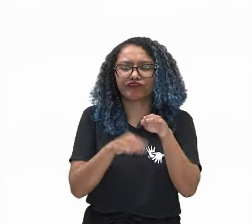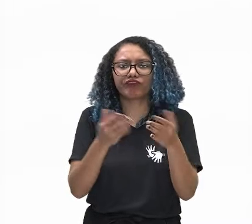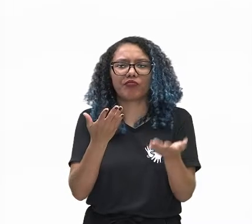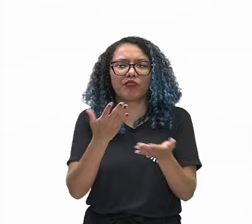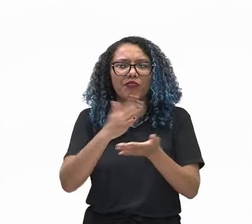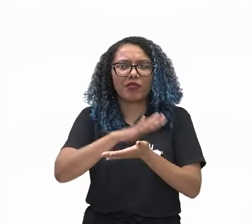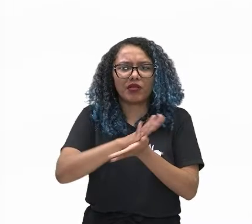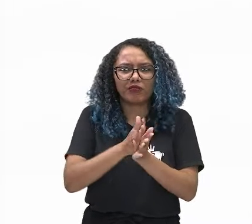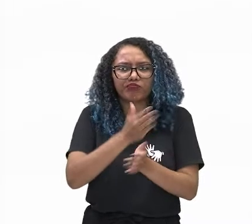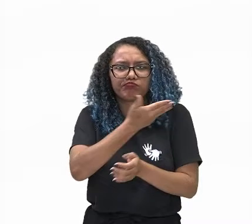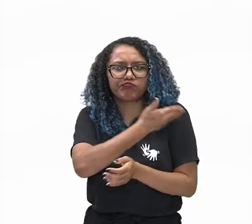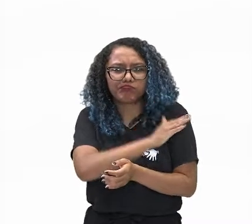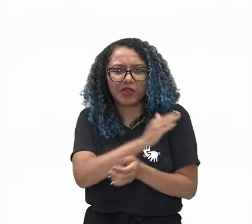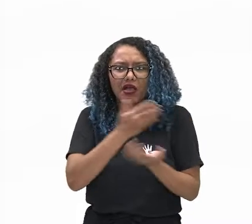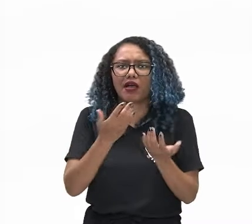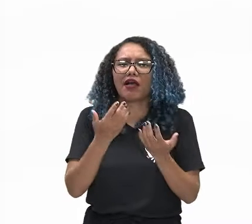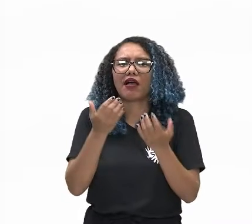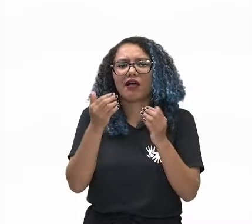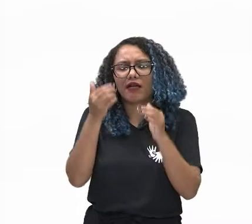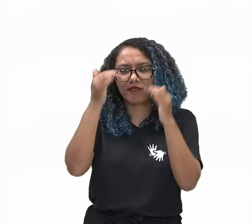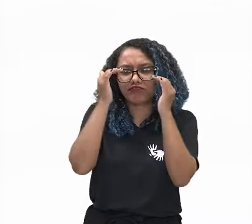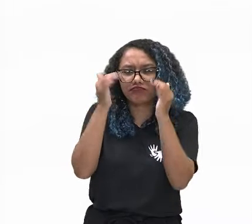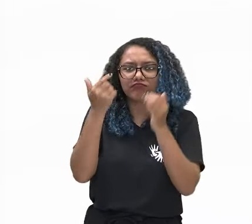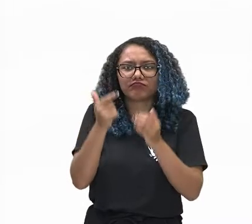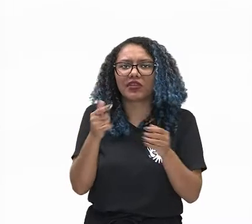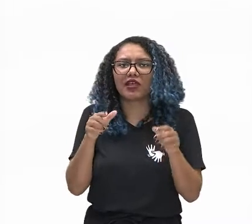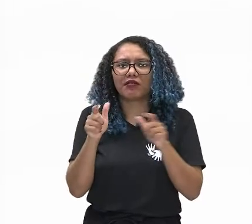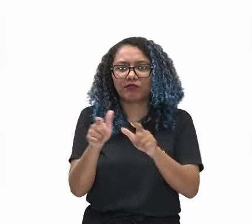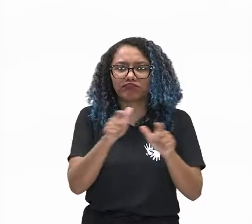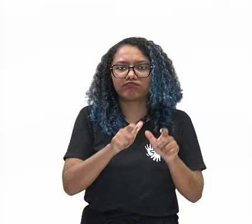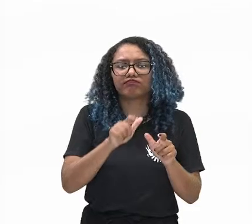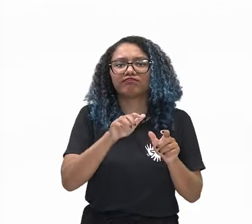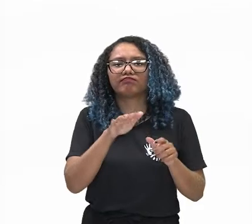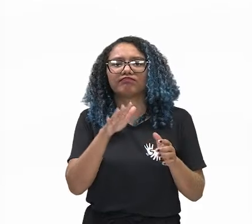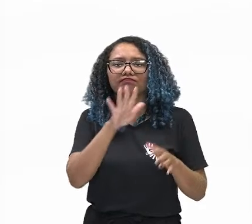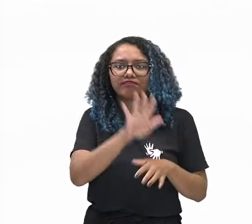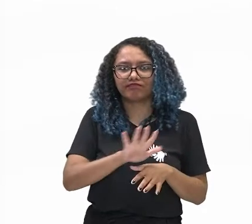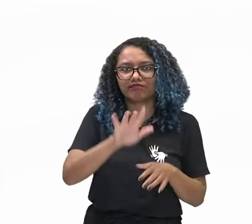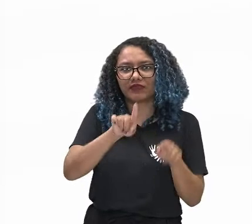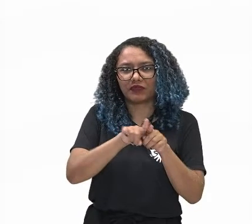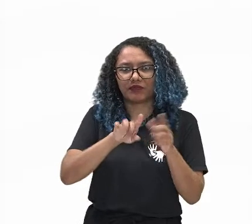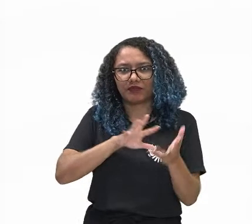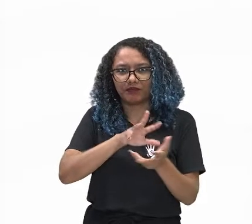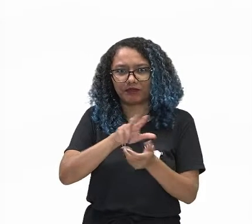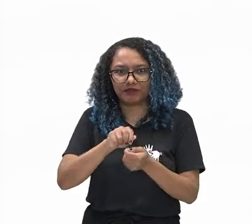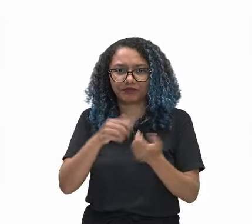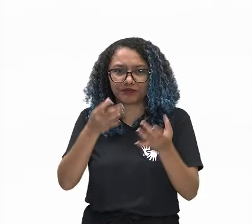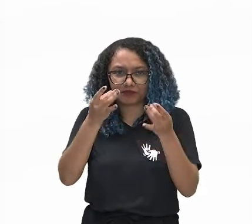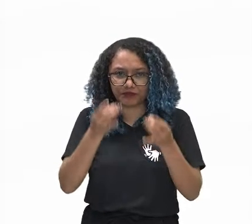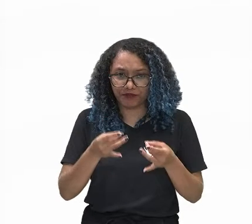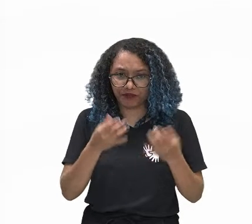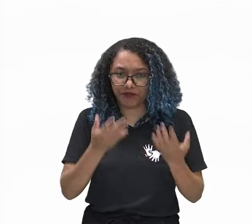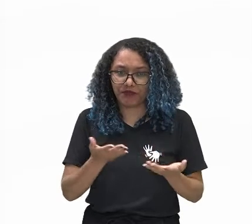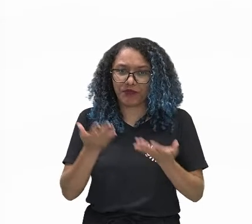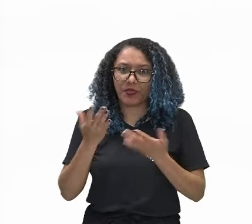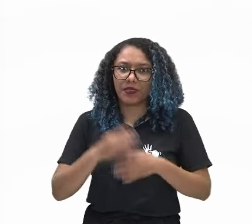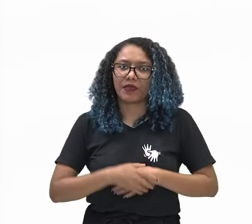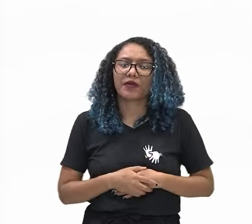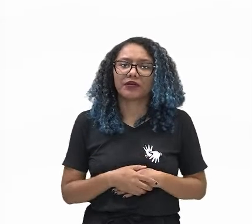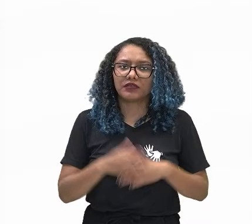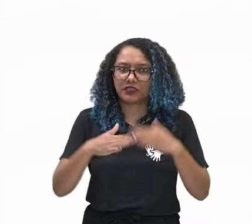preconceito, discriminação e intolerância no âmbito local, nacional e global. E o nosso